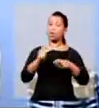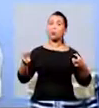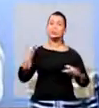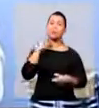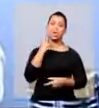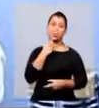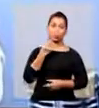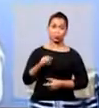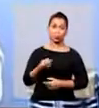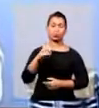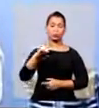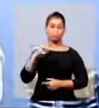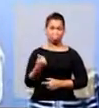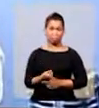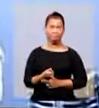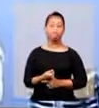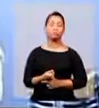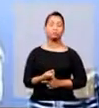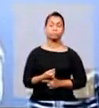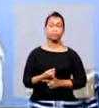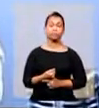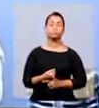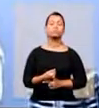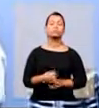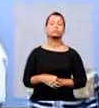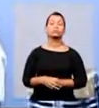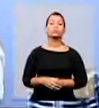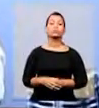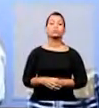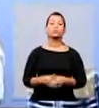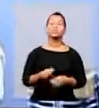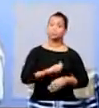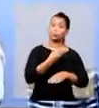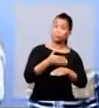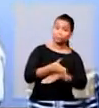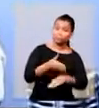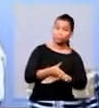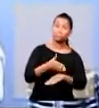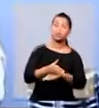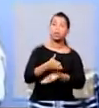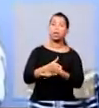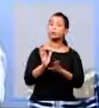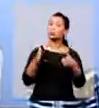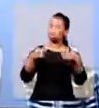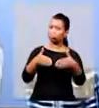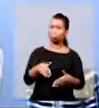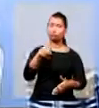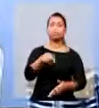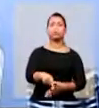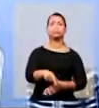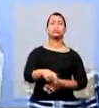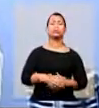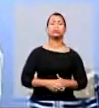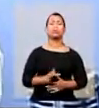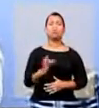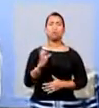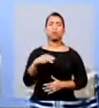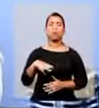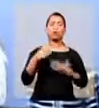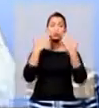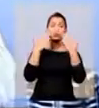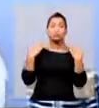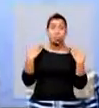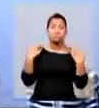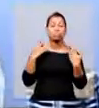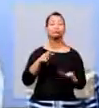que participaram diretamente, né, e se colocaram, né? Porque eu acho que o auditivo, principalmente, acaba